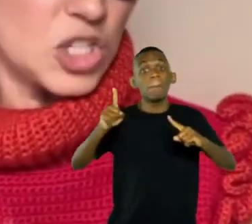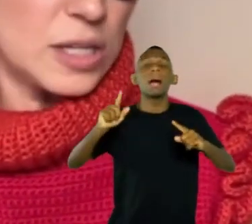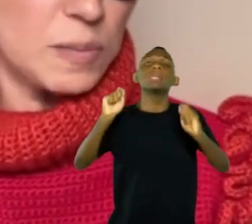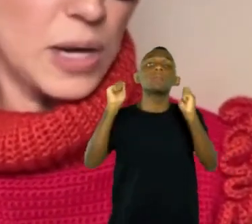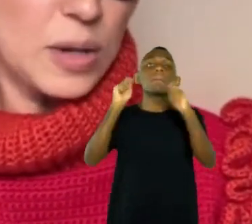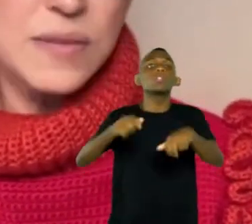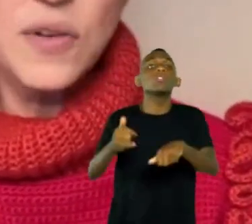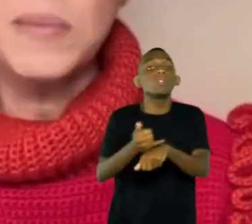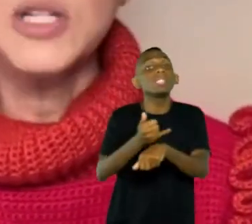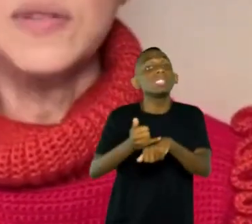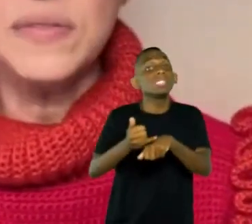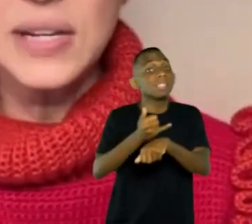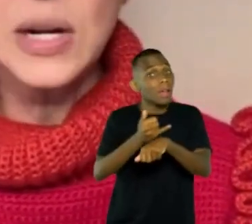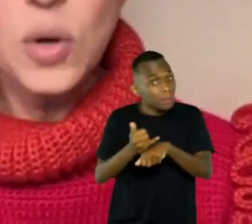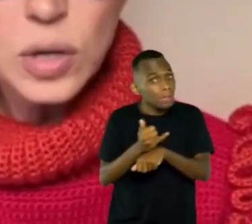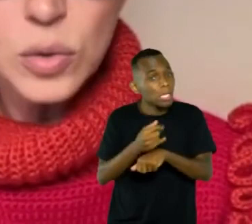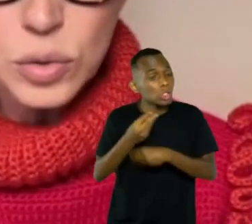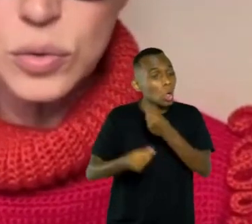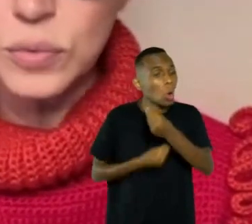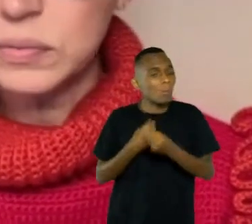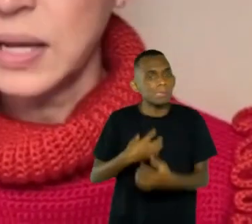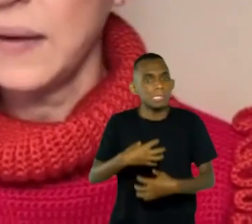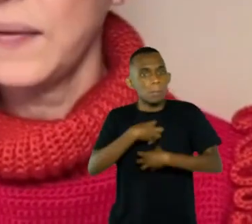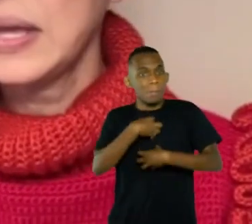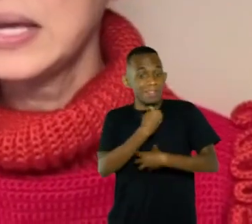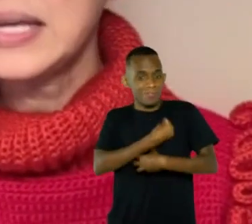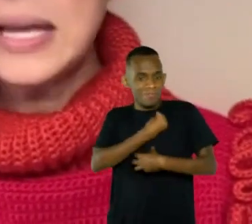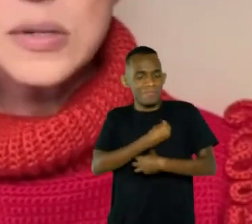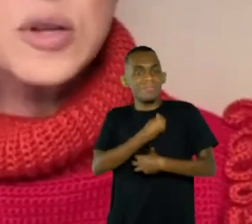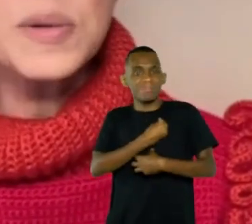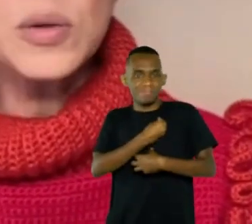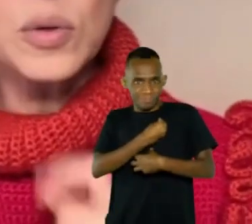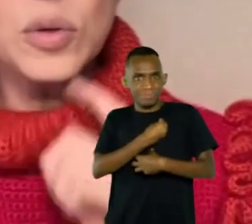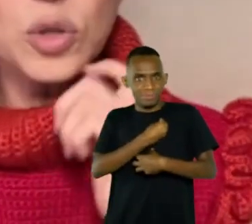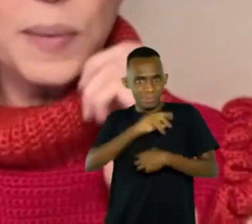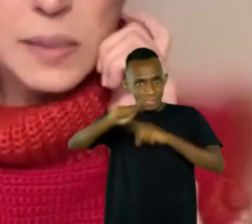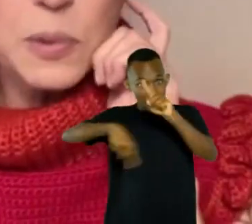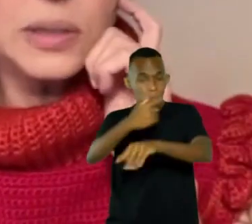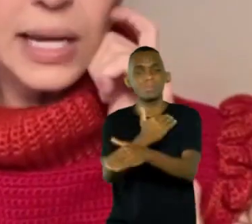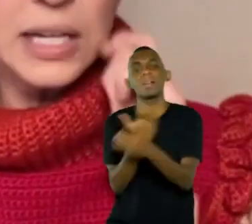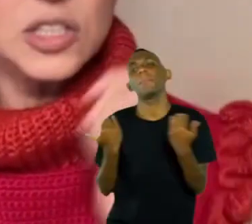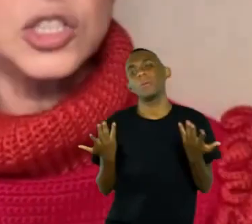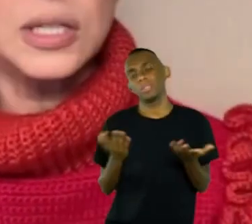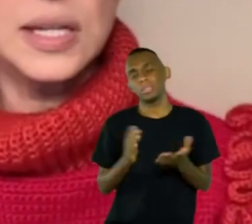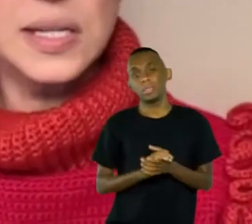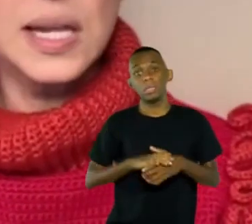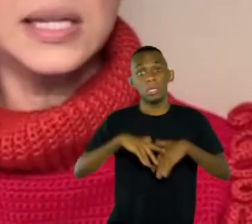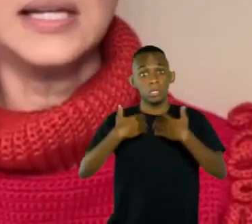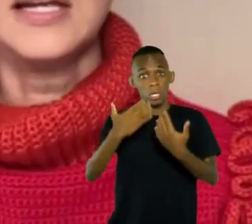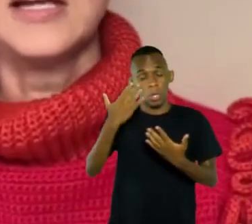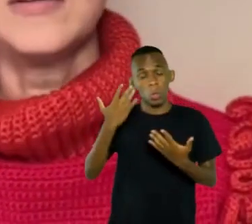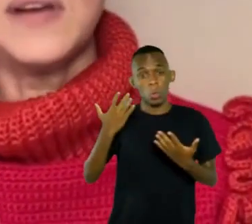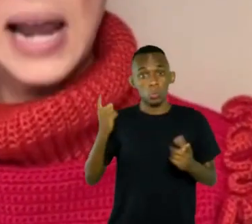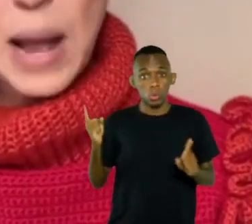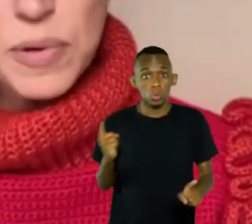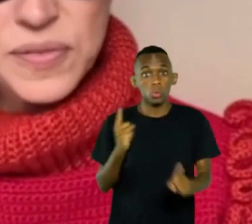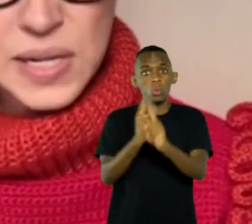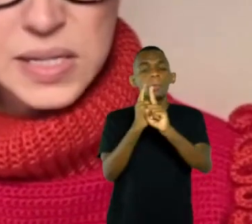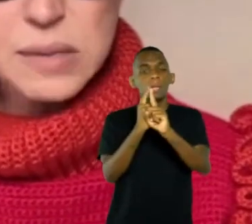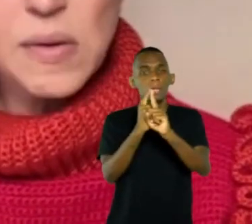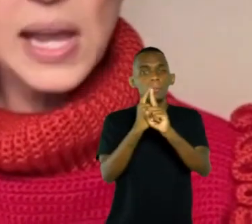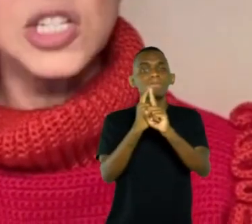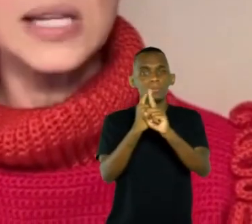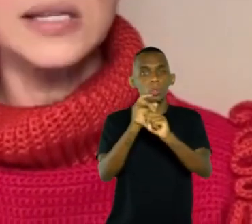como agir sobre a nossa forma de viver o luto, né? E aí eu descobri um luto mais potente, que seria falar